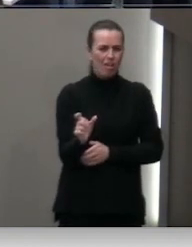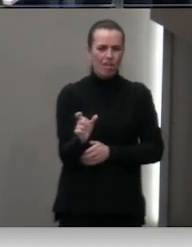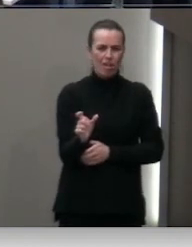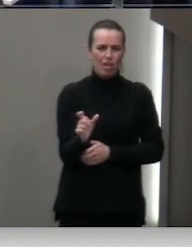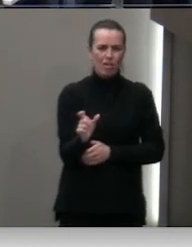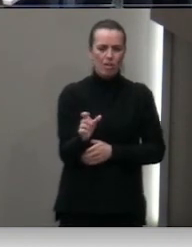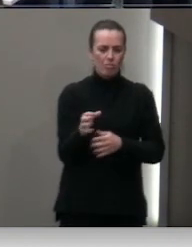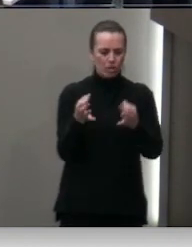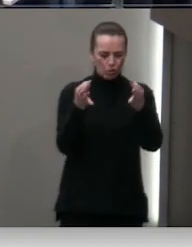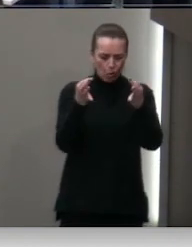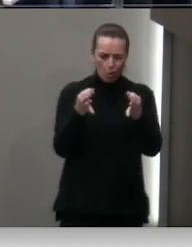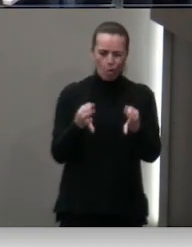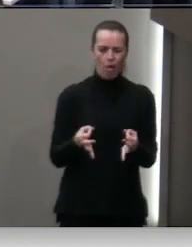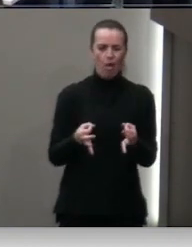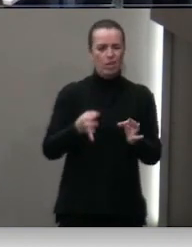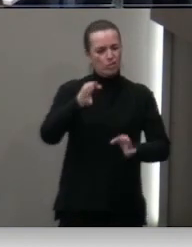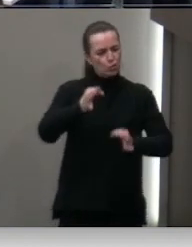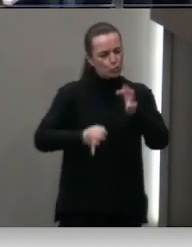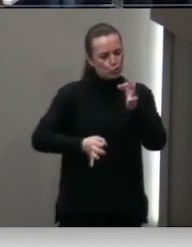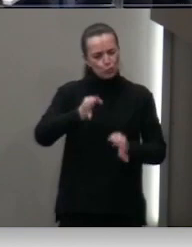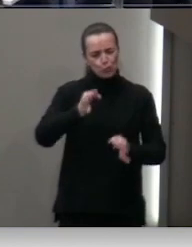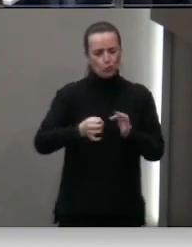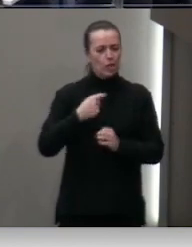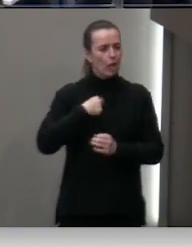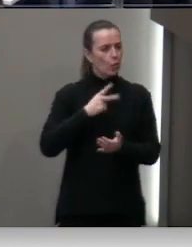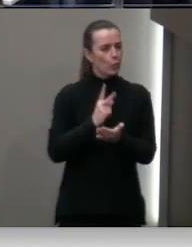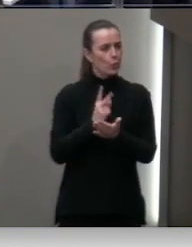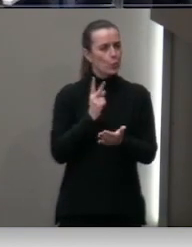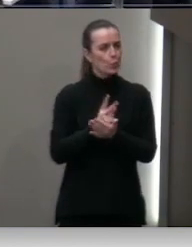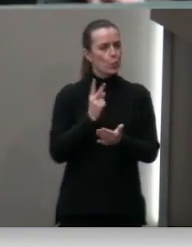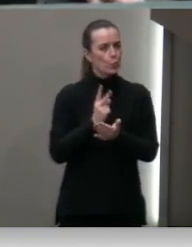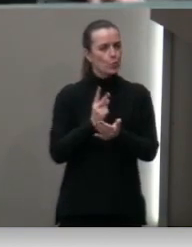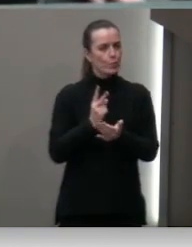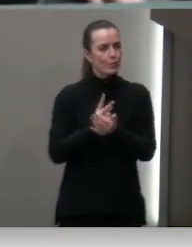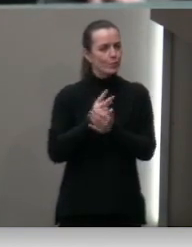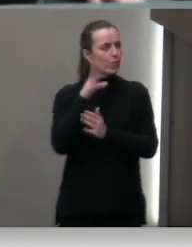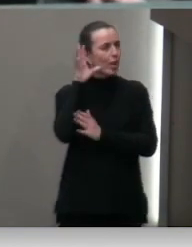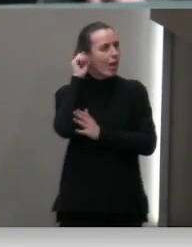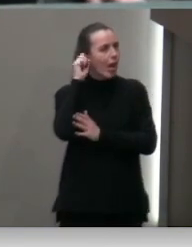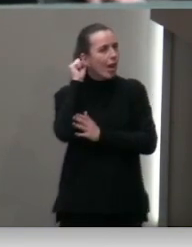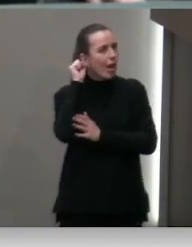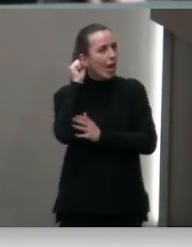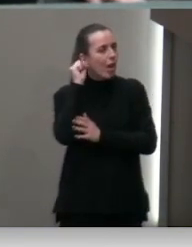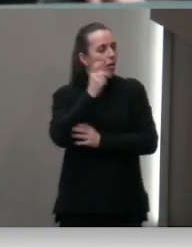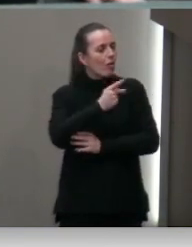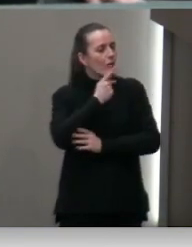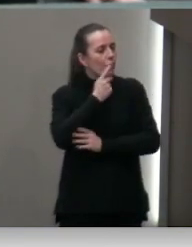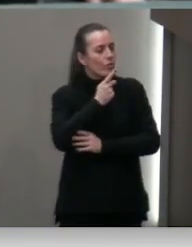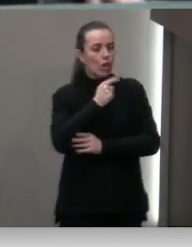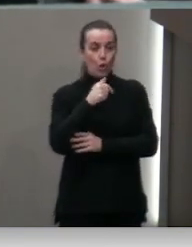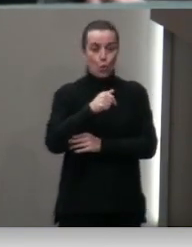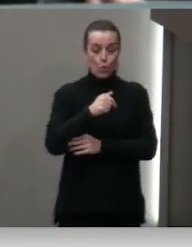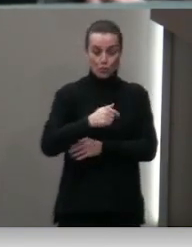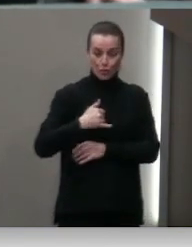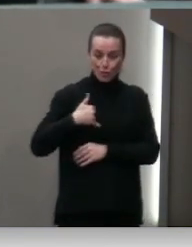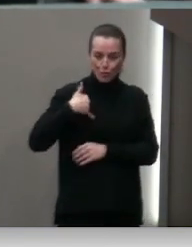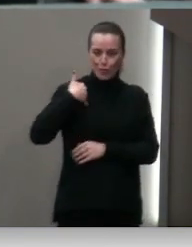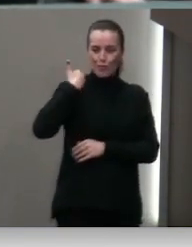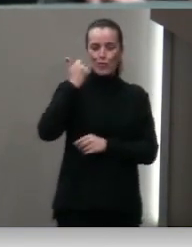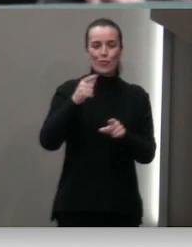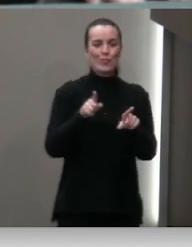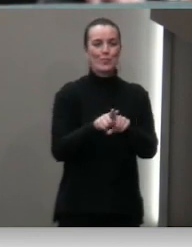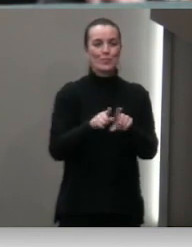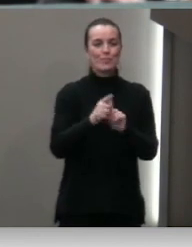uma pessoa assim que eu sempre ouvia falar e hoje tenho orgulho de dizer que também sou